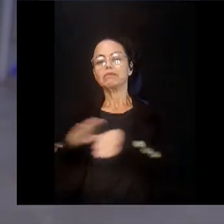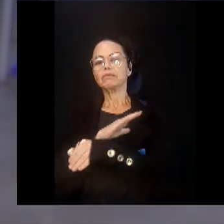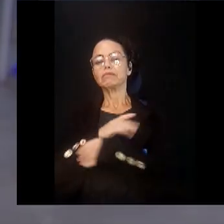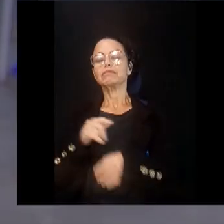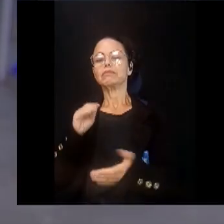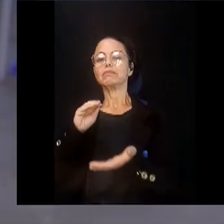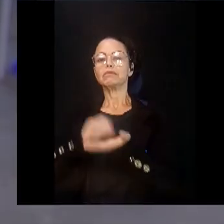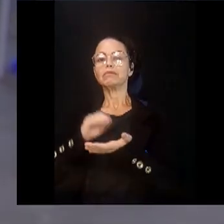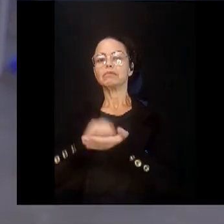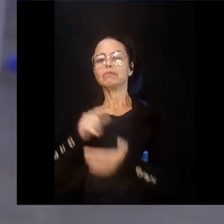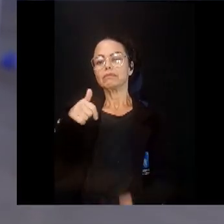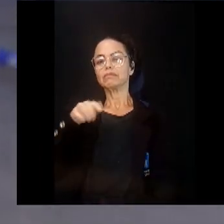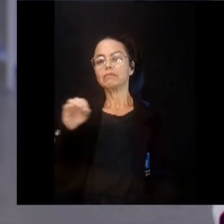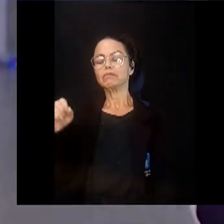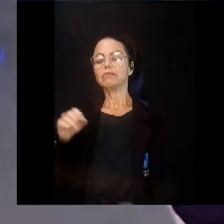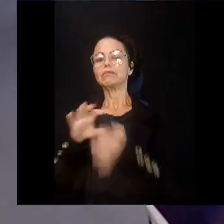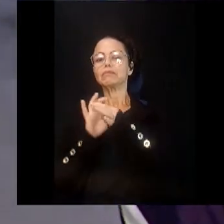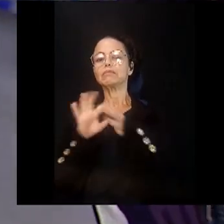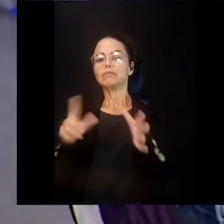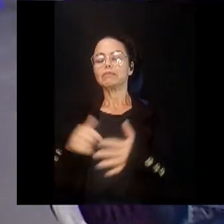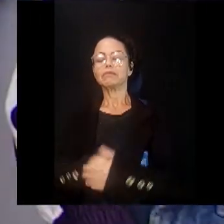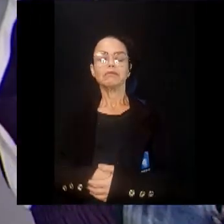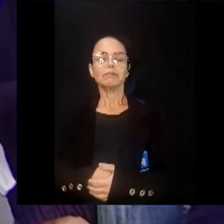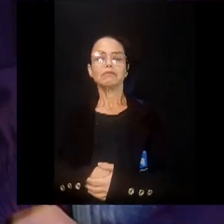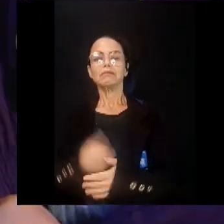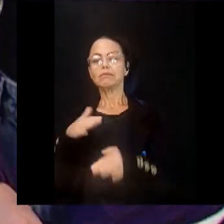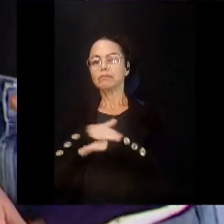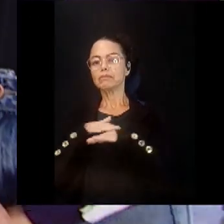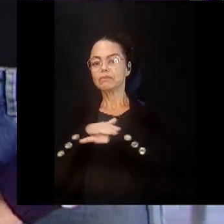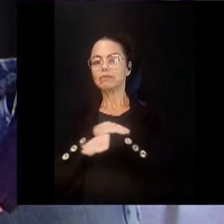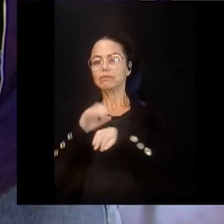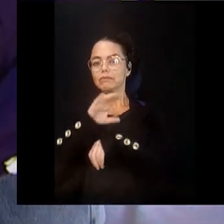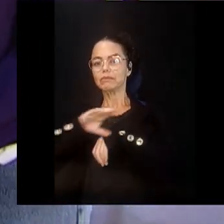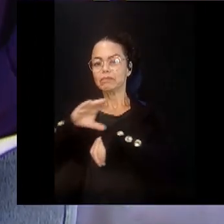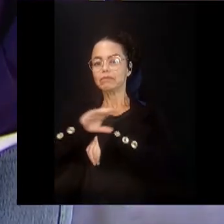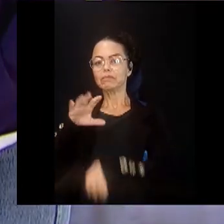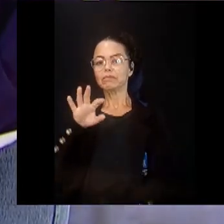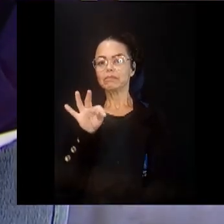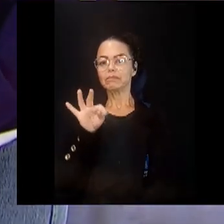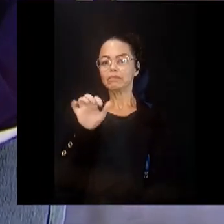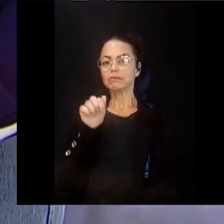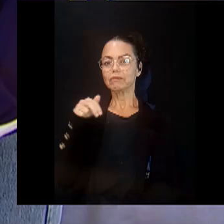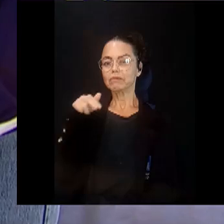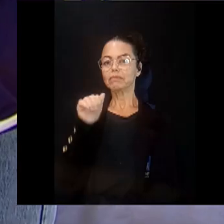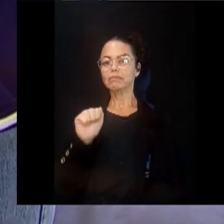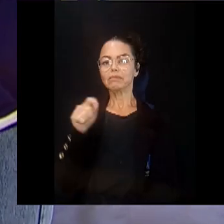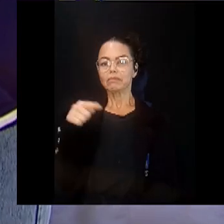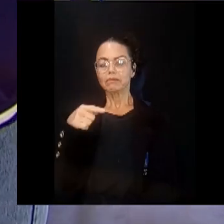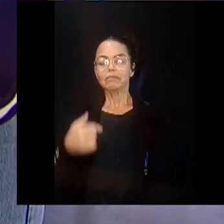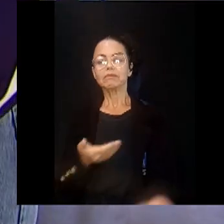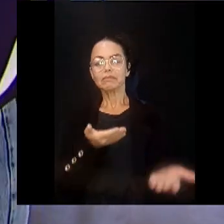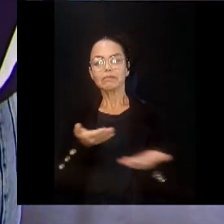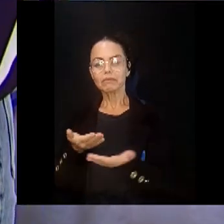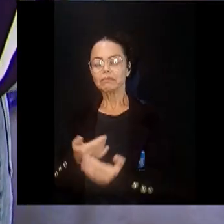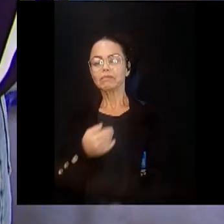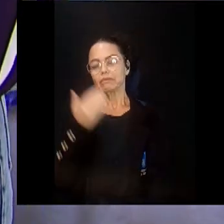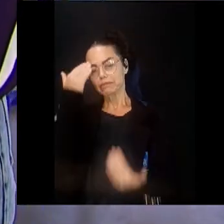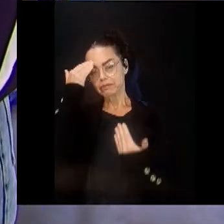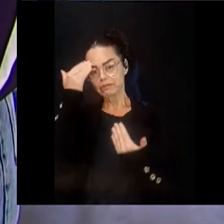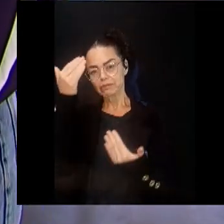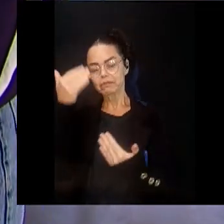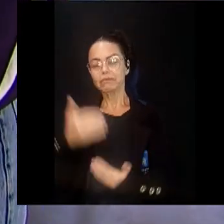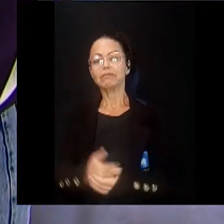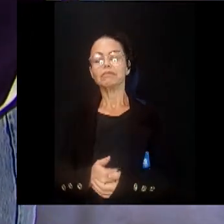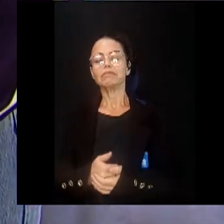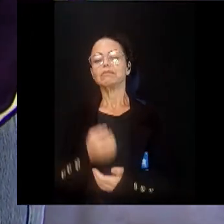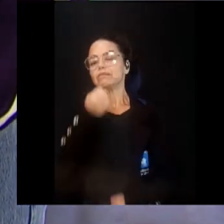700 vagas disponíveis. E para falar um pouquinho mais sobre esses cursos, eu estou aqui com a Tainá Fujimori. Tainá, seja muito bem-vinda e muito obrigada. Boa